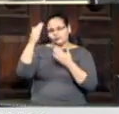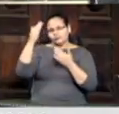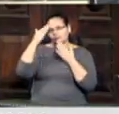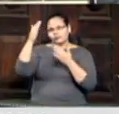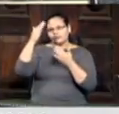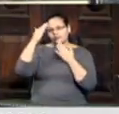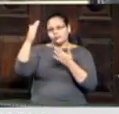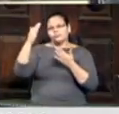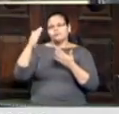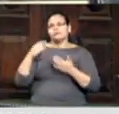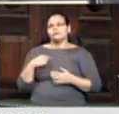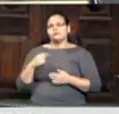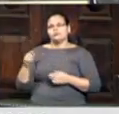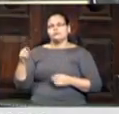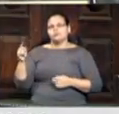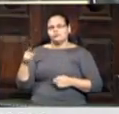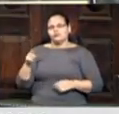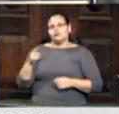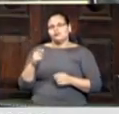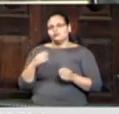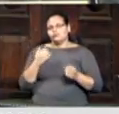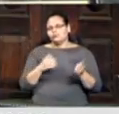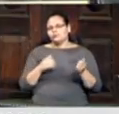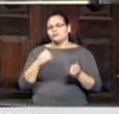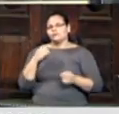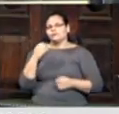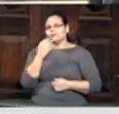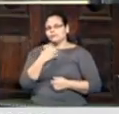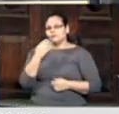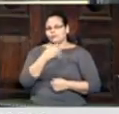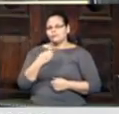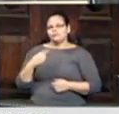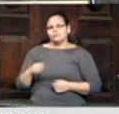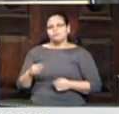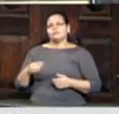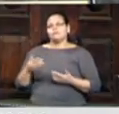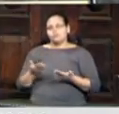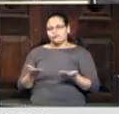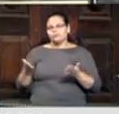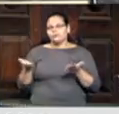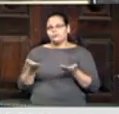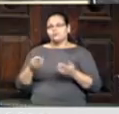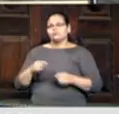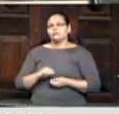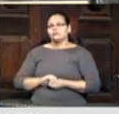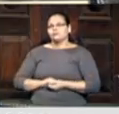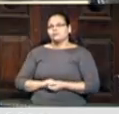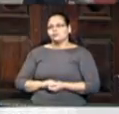agradecimento aos membros da banda por abrilhantar esta solenidade.